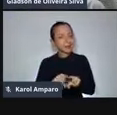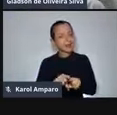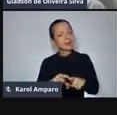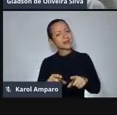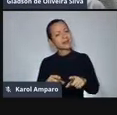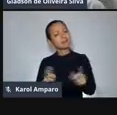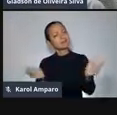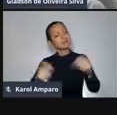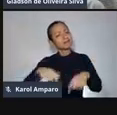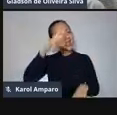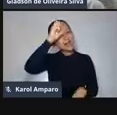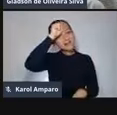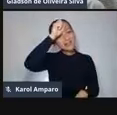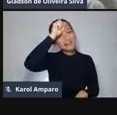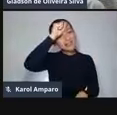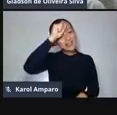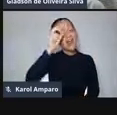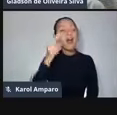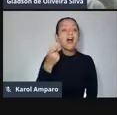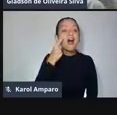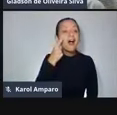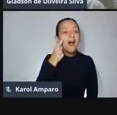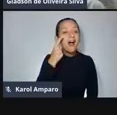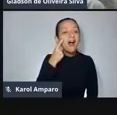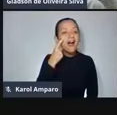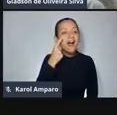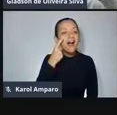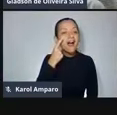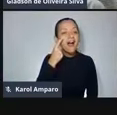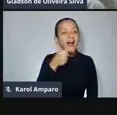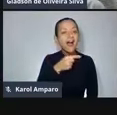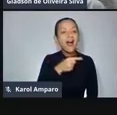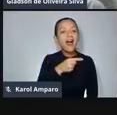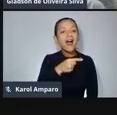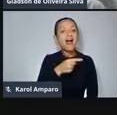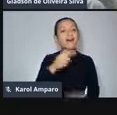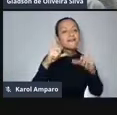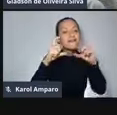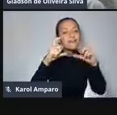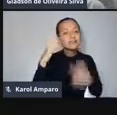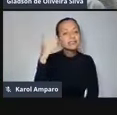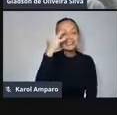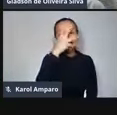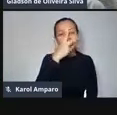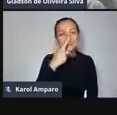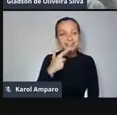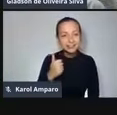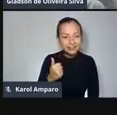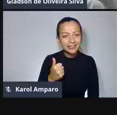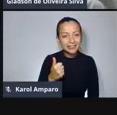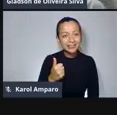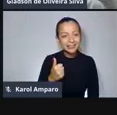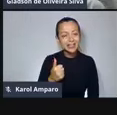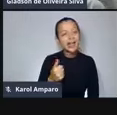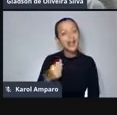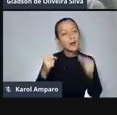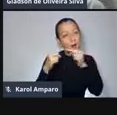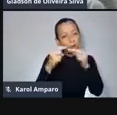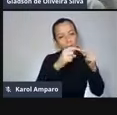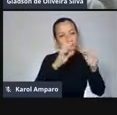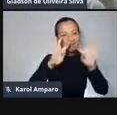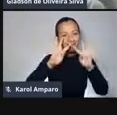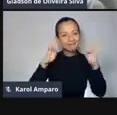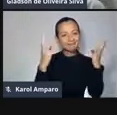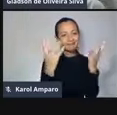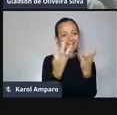Veja só que coisa linda que está conosco até hoje, essa roda mágica da nossa capoeira. Melhoremos cada vez mais